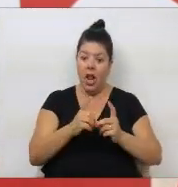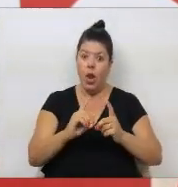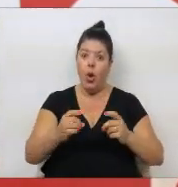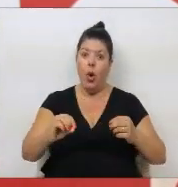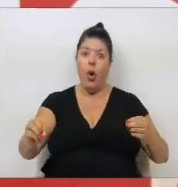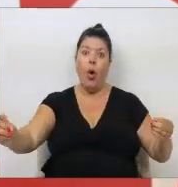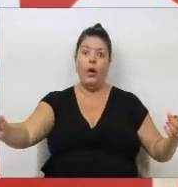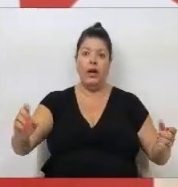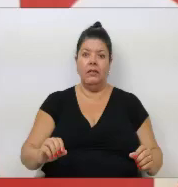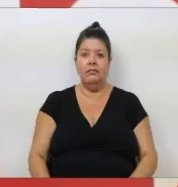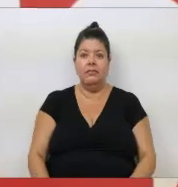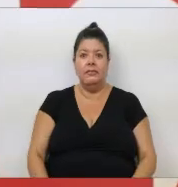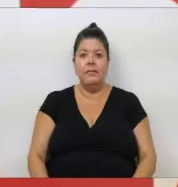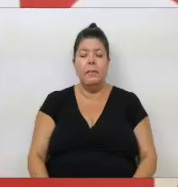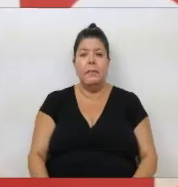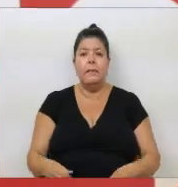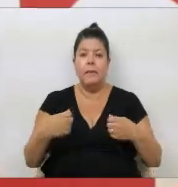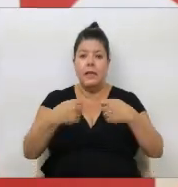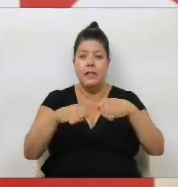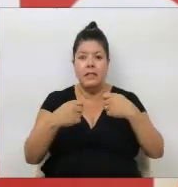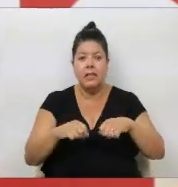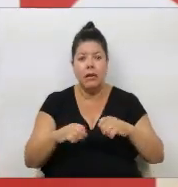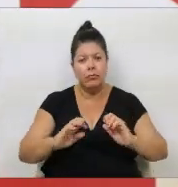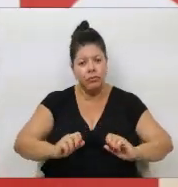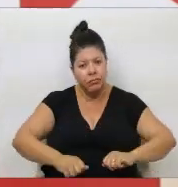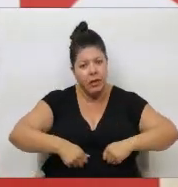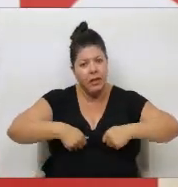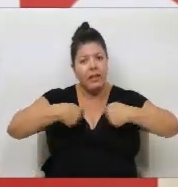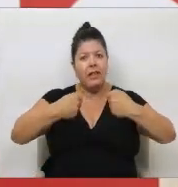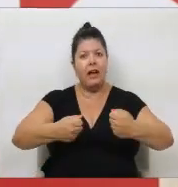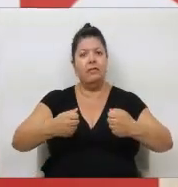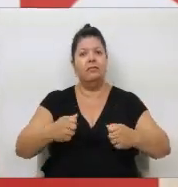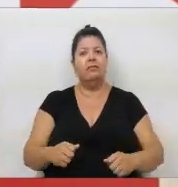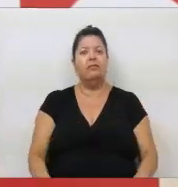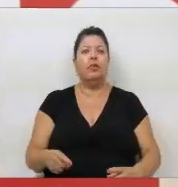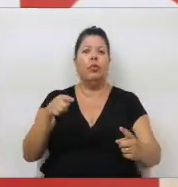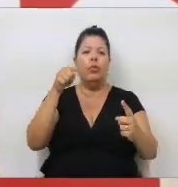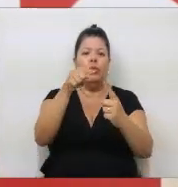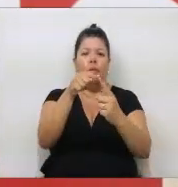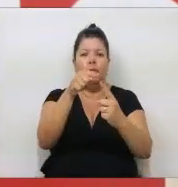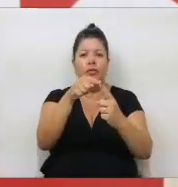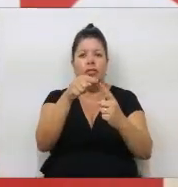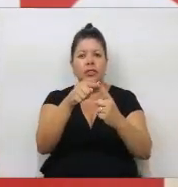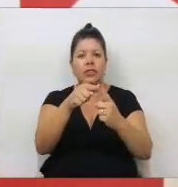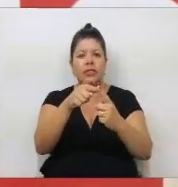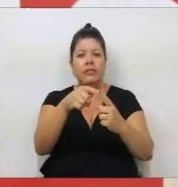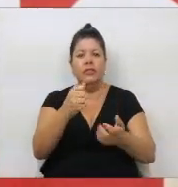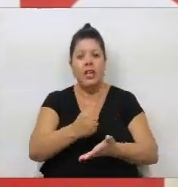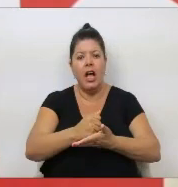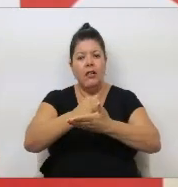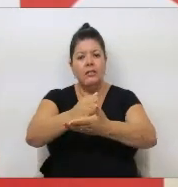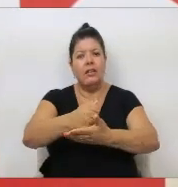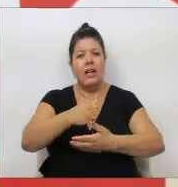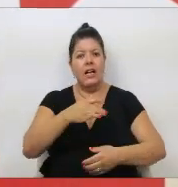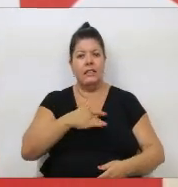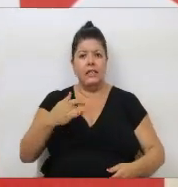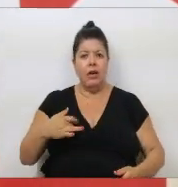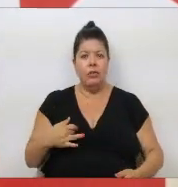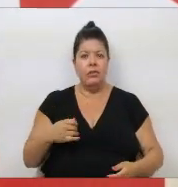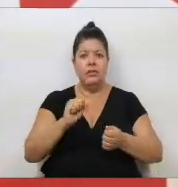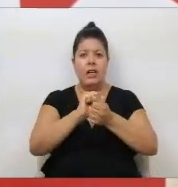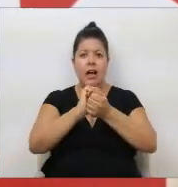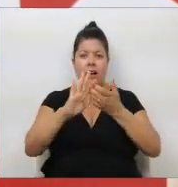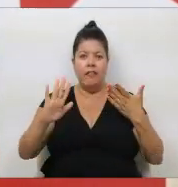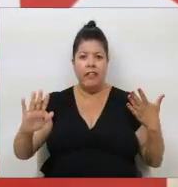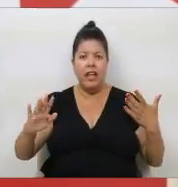nós achamos que é possível e vamos nos empenhar para isso, no sentido de não haver mais filas, porque ainda